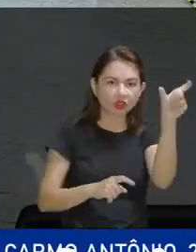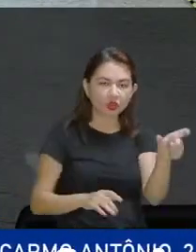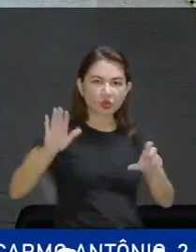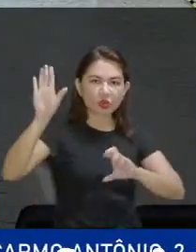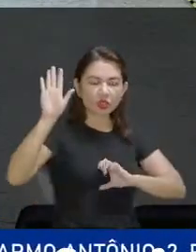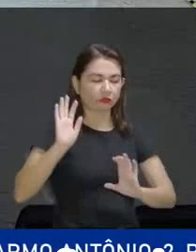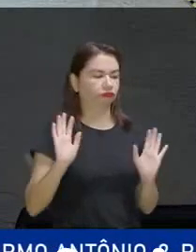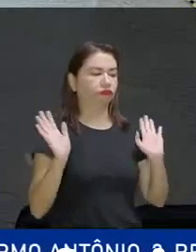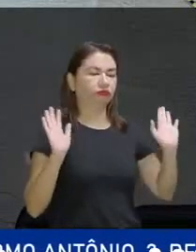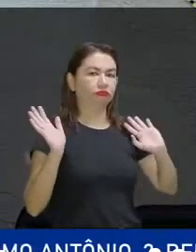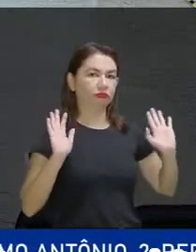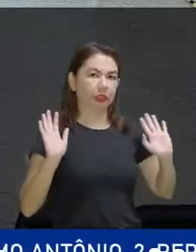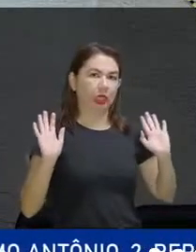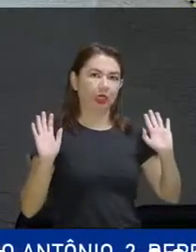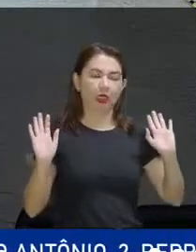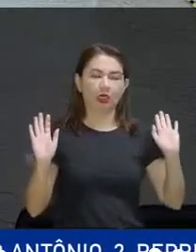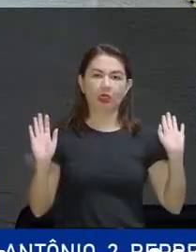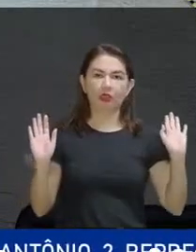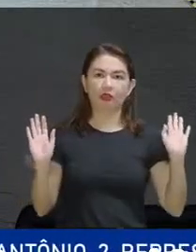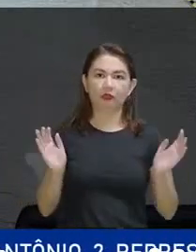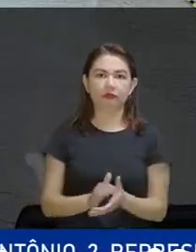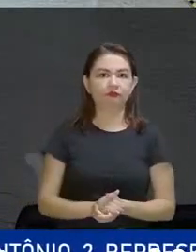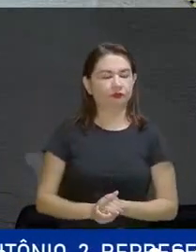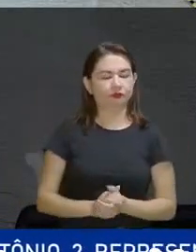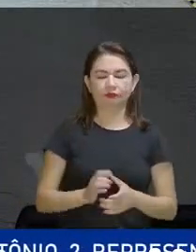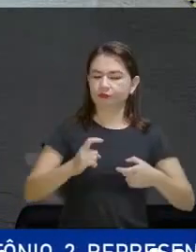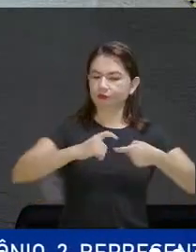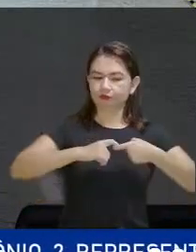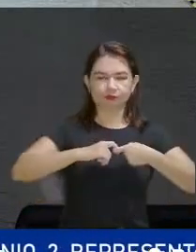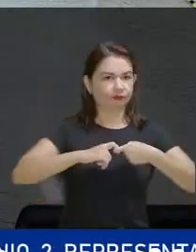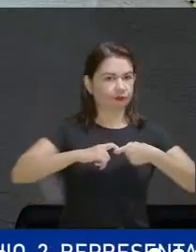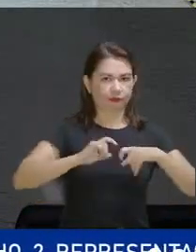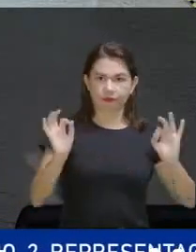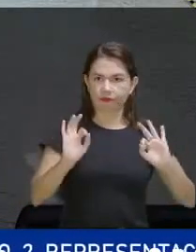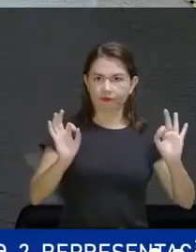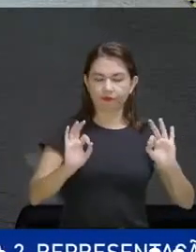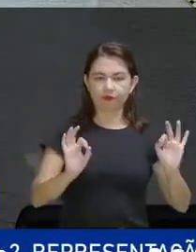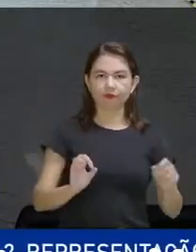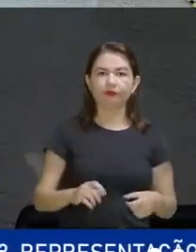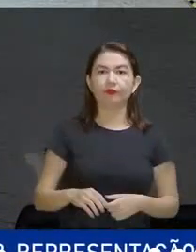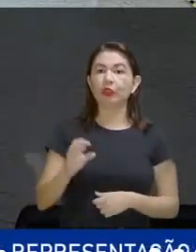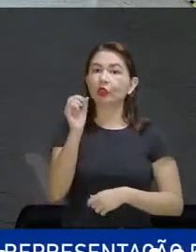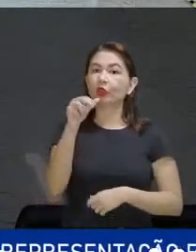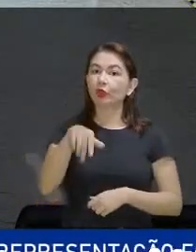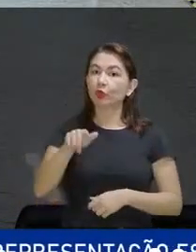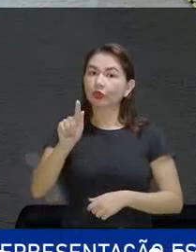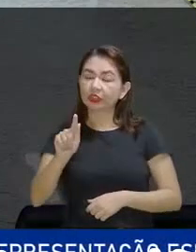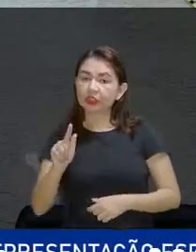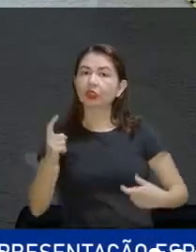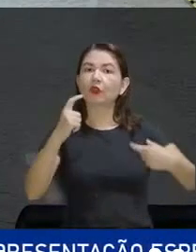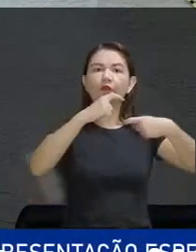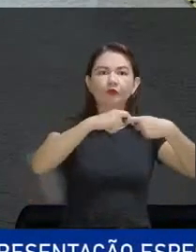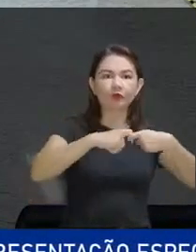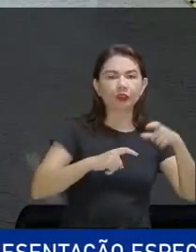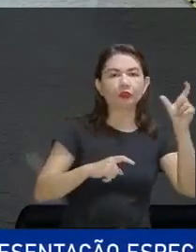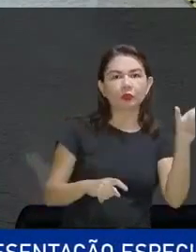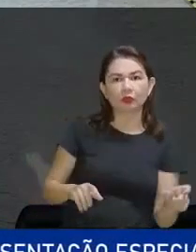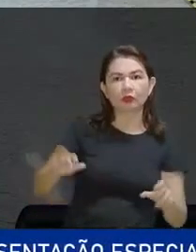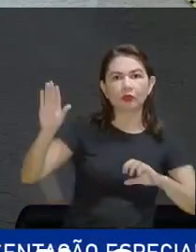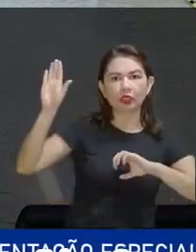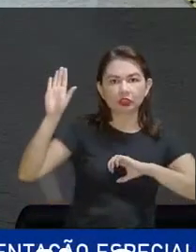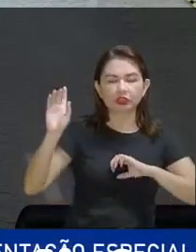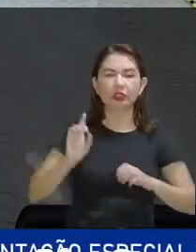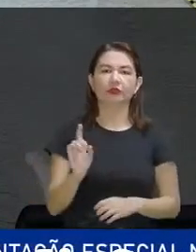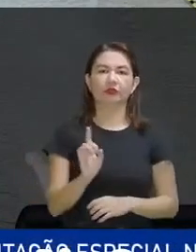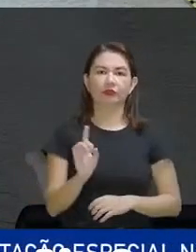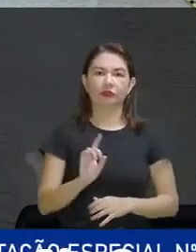que não, reafirmando que não possuía qualquer vínculo entre a ONG e os políticos candidatos nessa eleição.